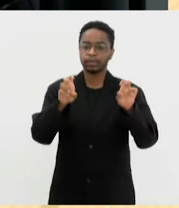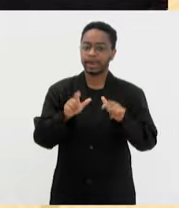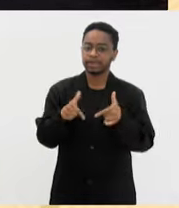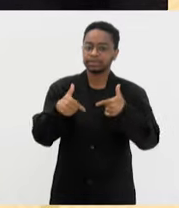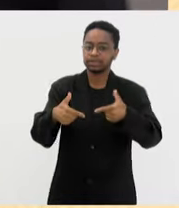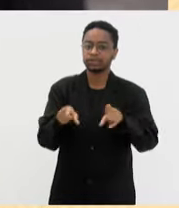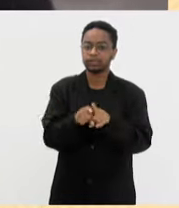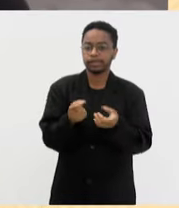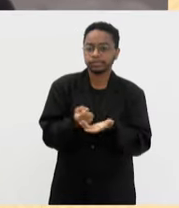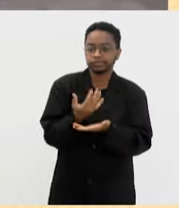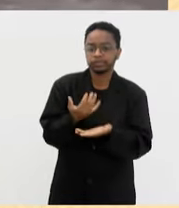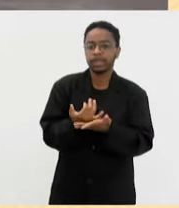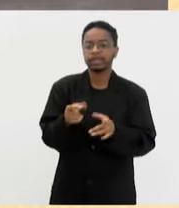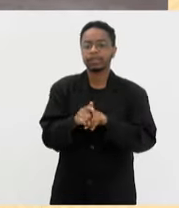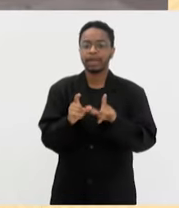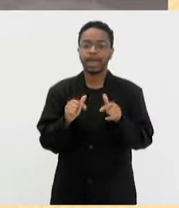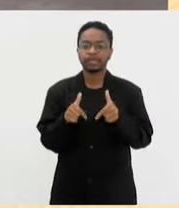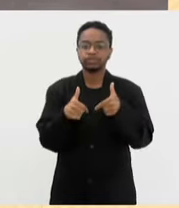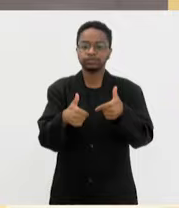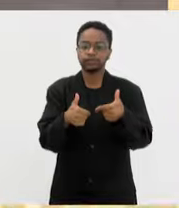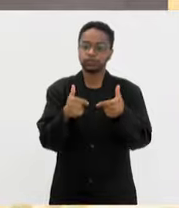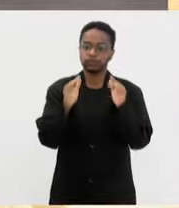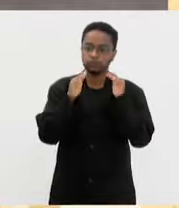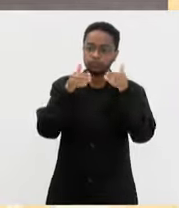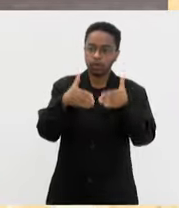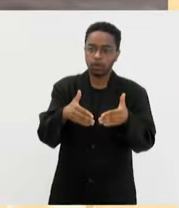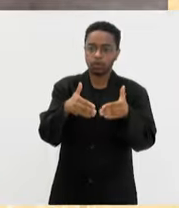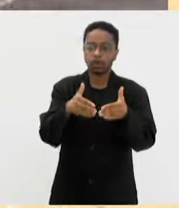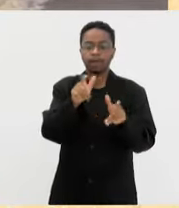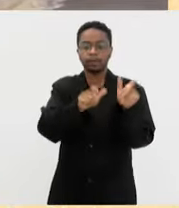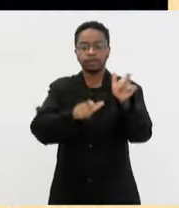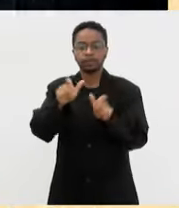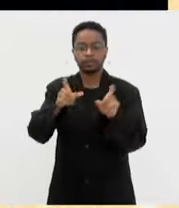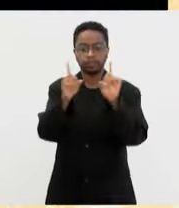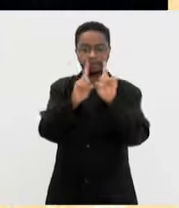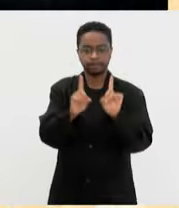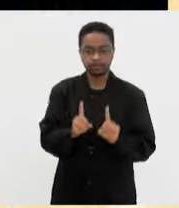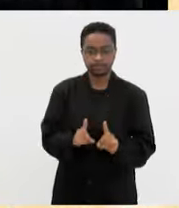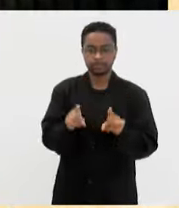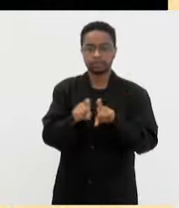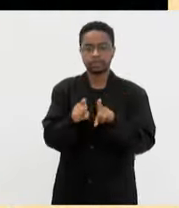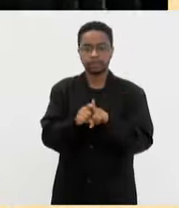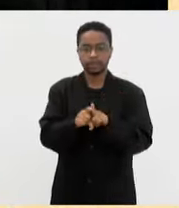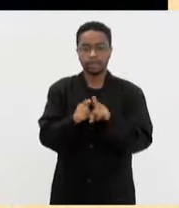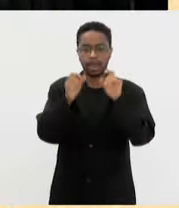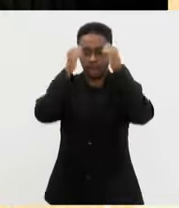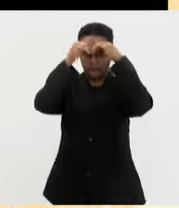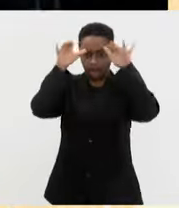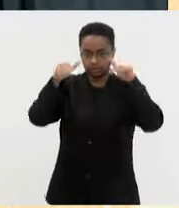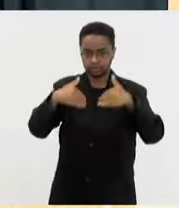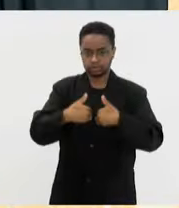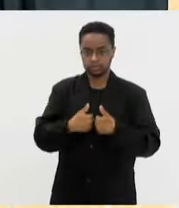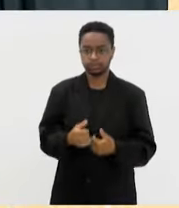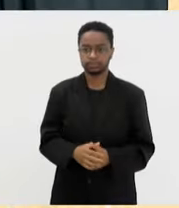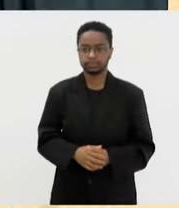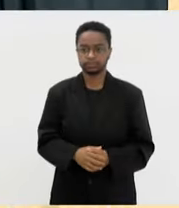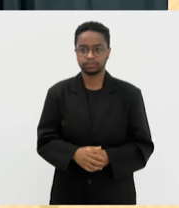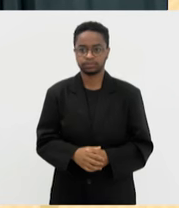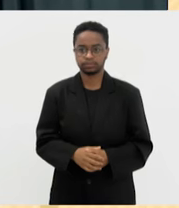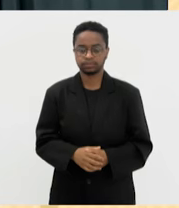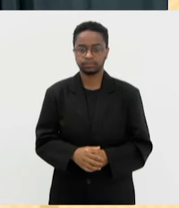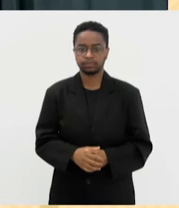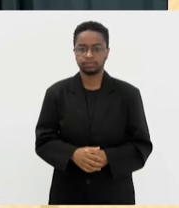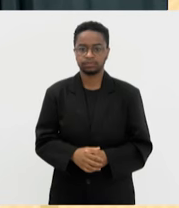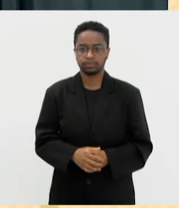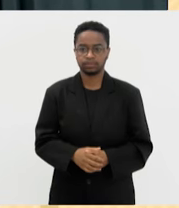científica, além de atividades voltadas para o público com deficiência e transtorno do espectro autista. O Homem Quis a Lua,